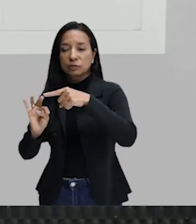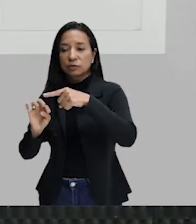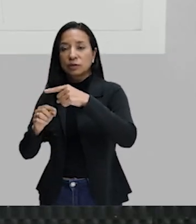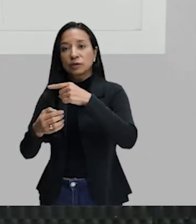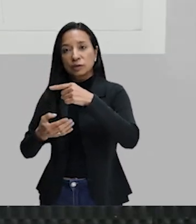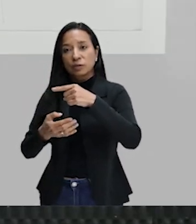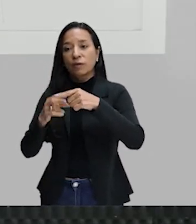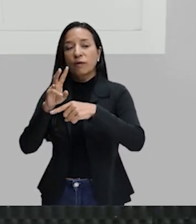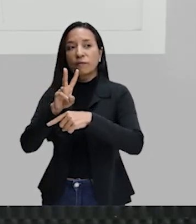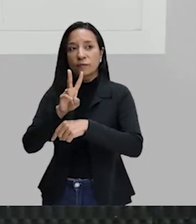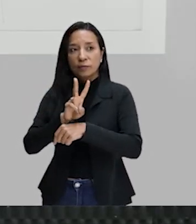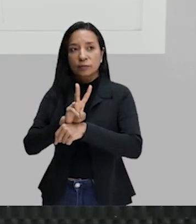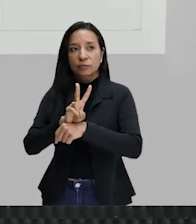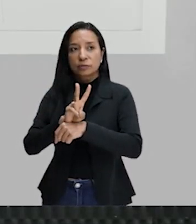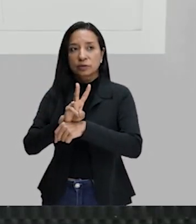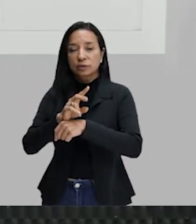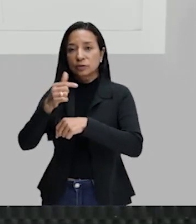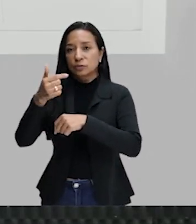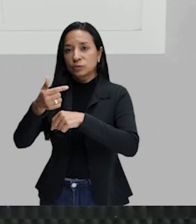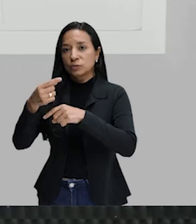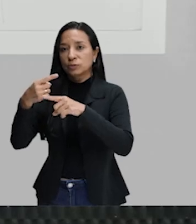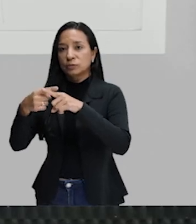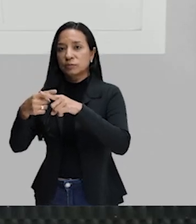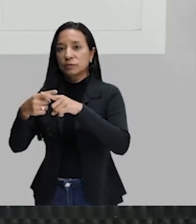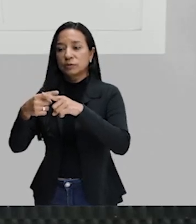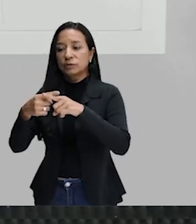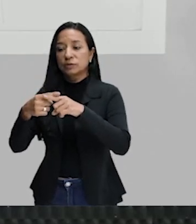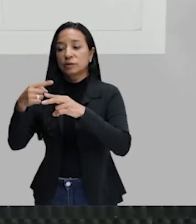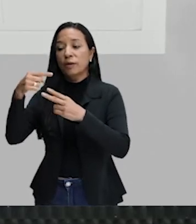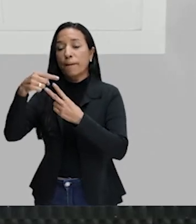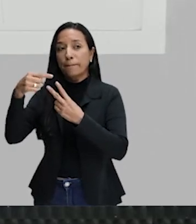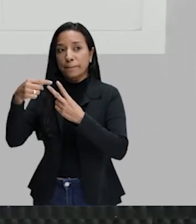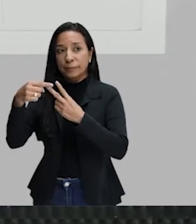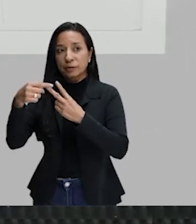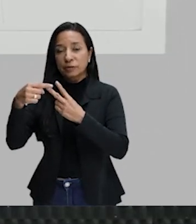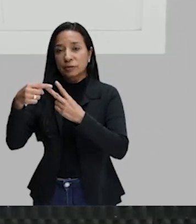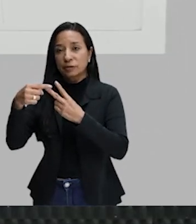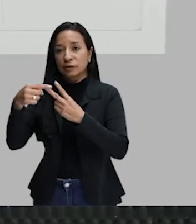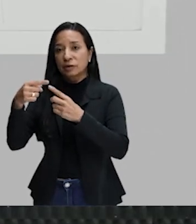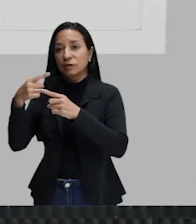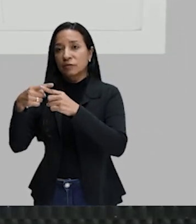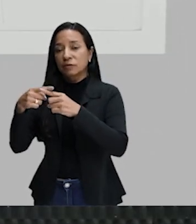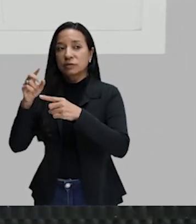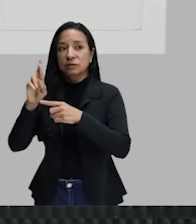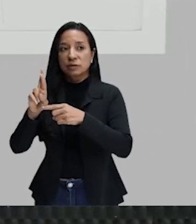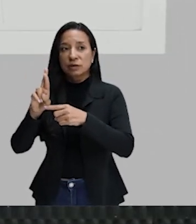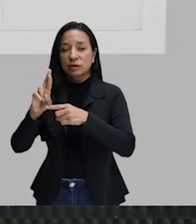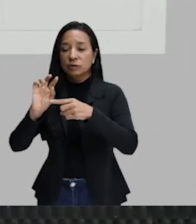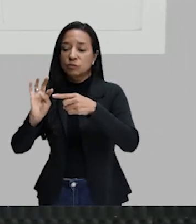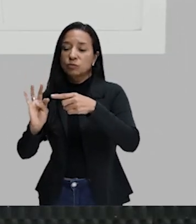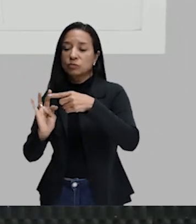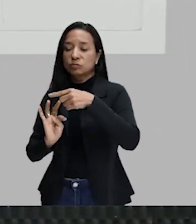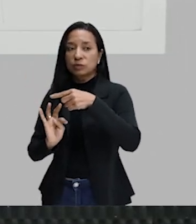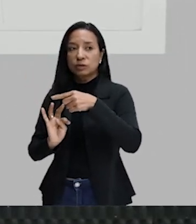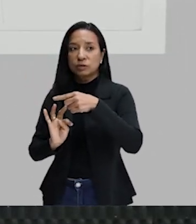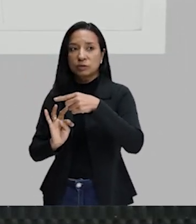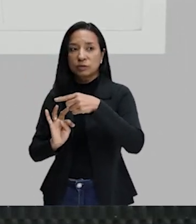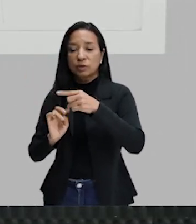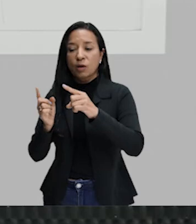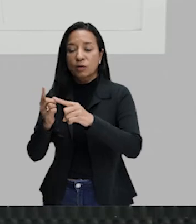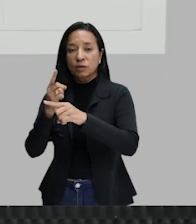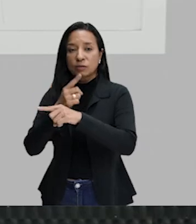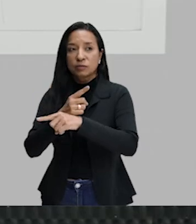sobre o tempo, que é o período, né? Ok? Então, fazendo a inversão, período vai ser